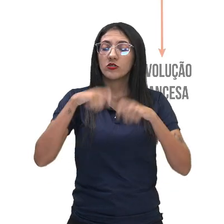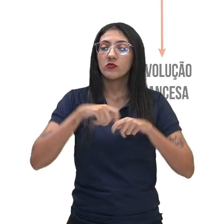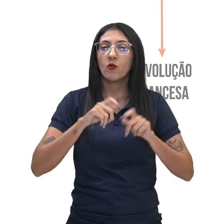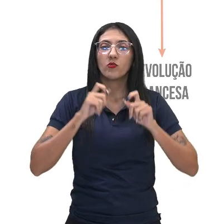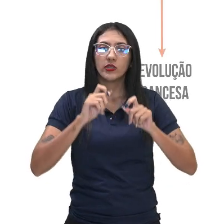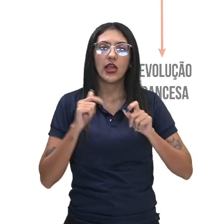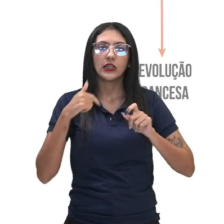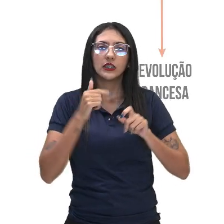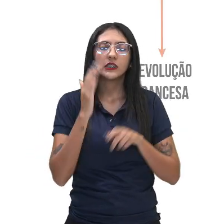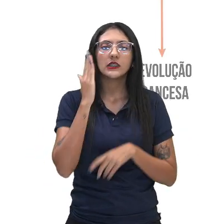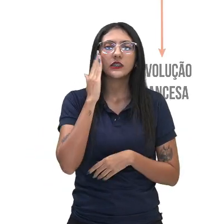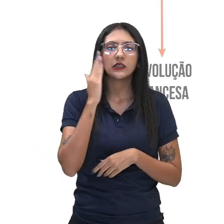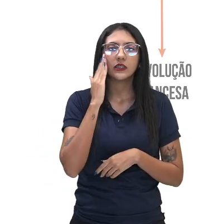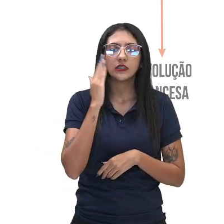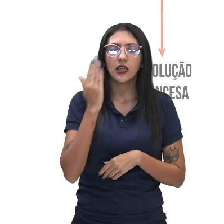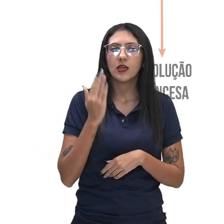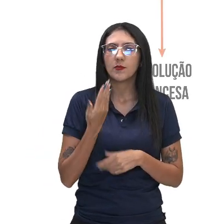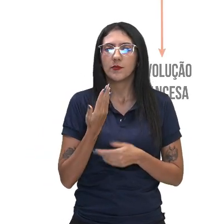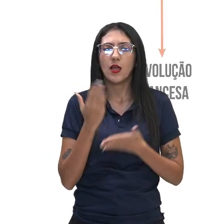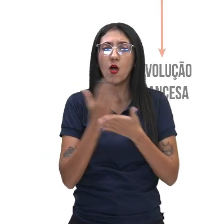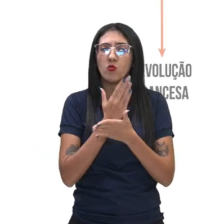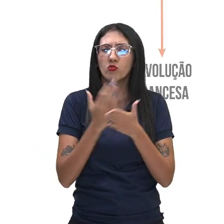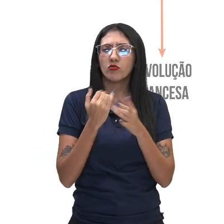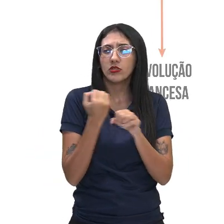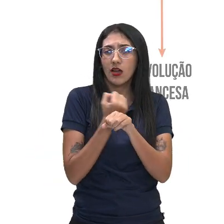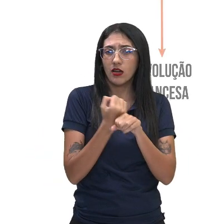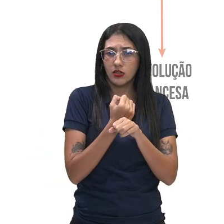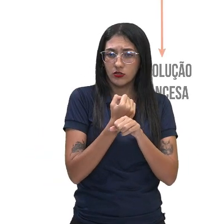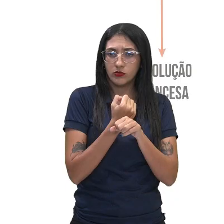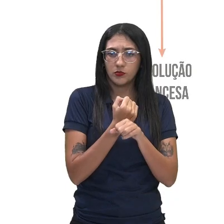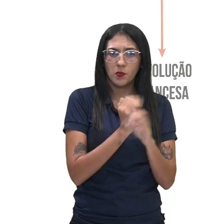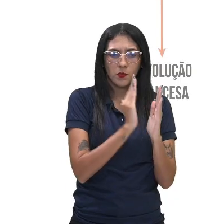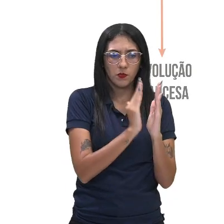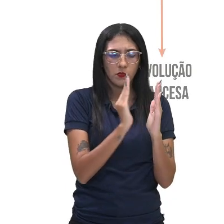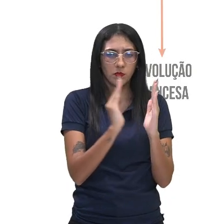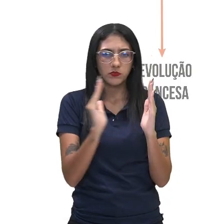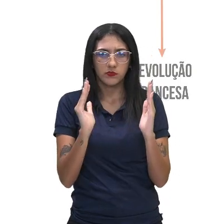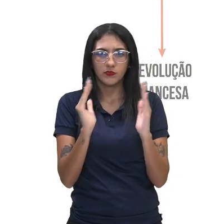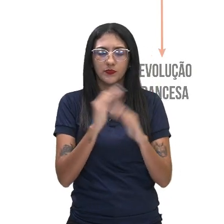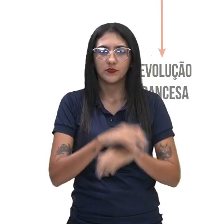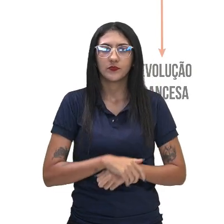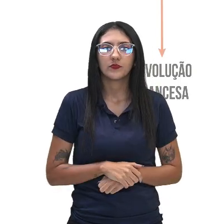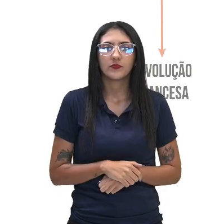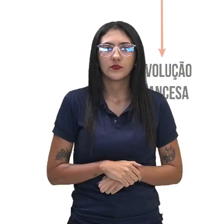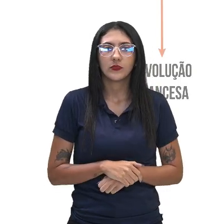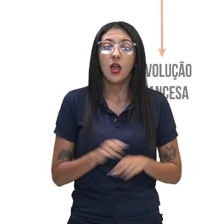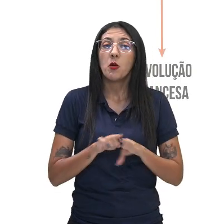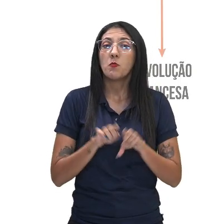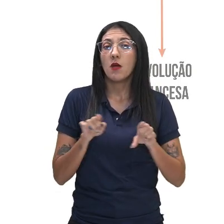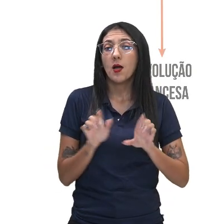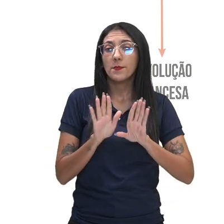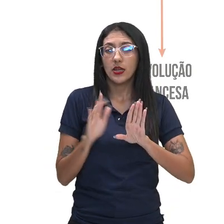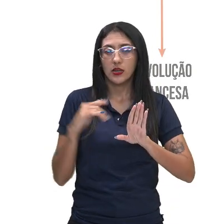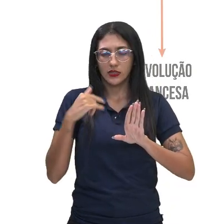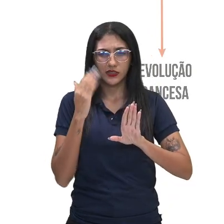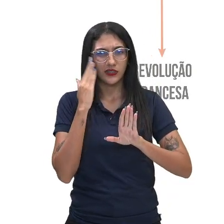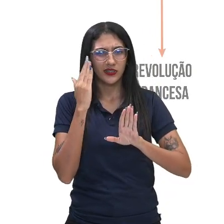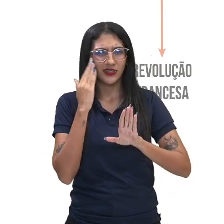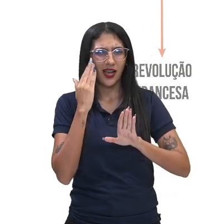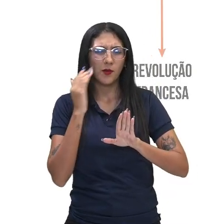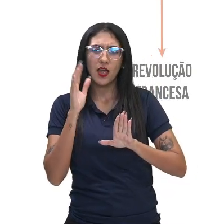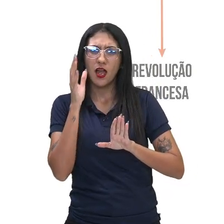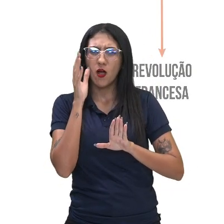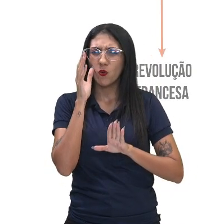definir algumas cronologias. É claro que alguns desses eventos,